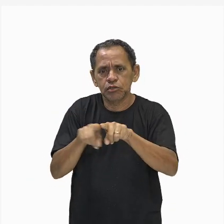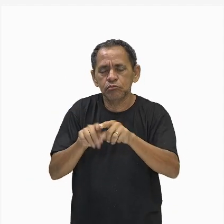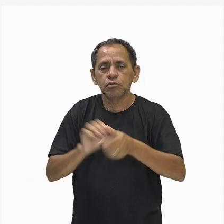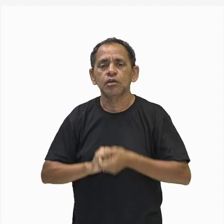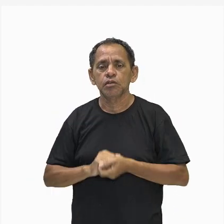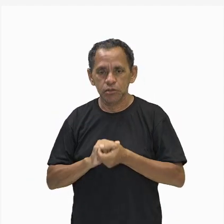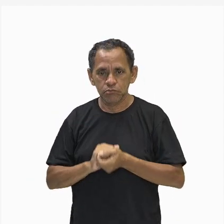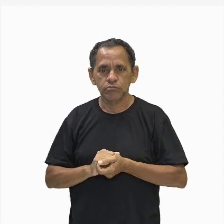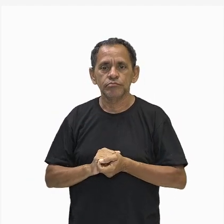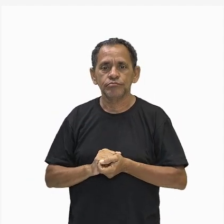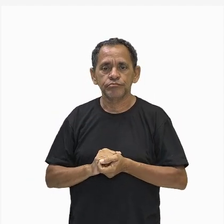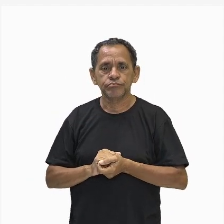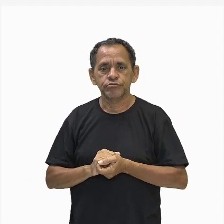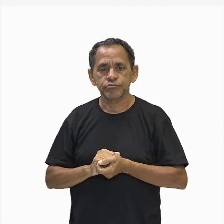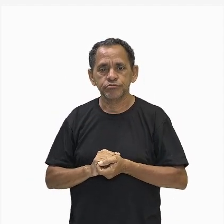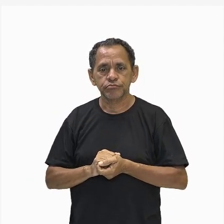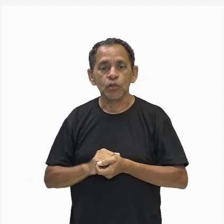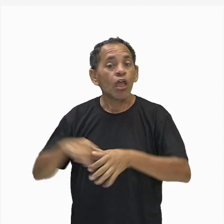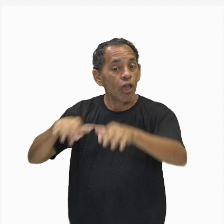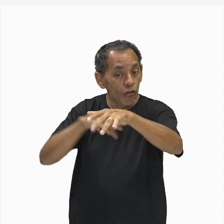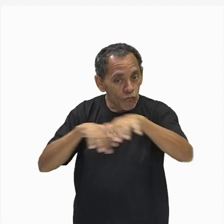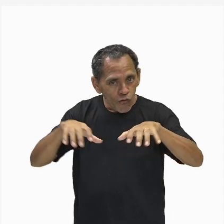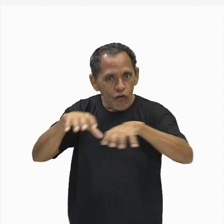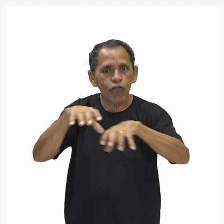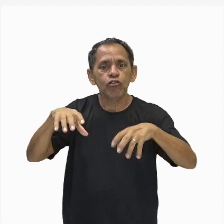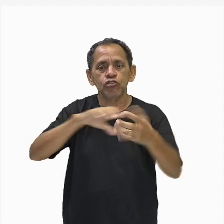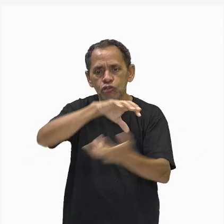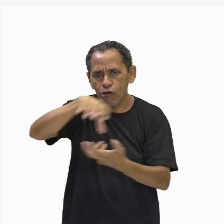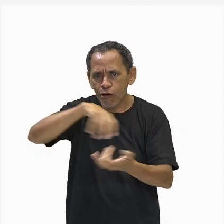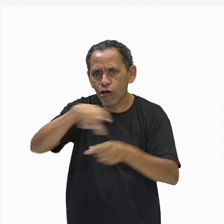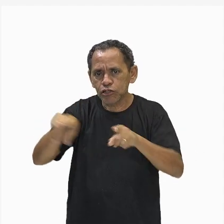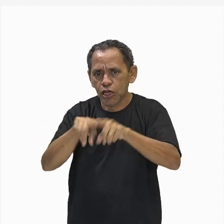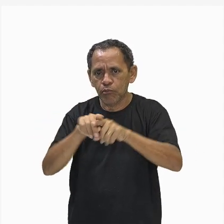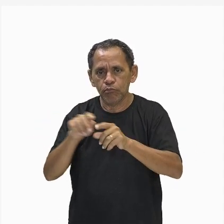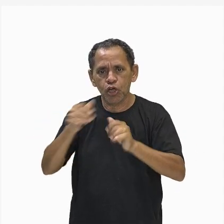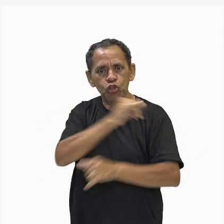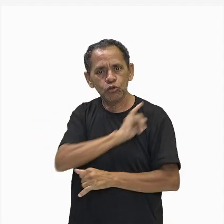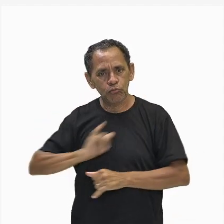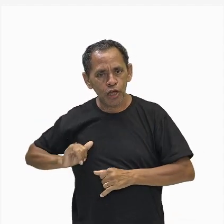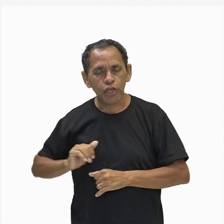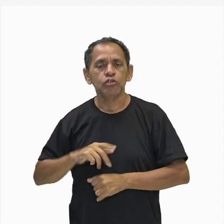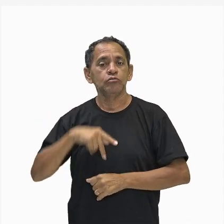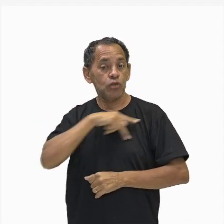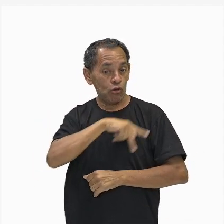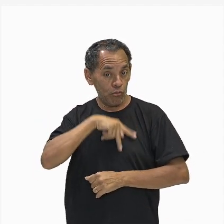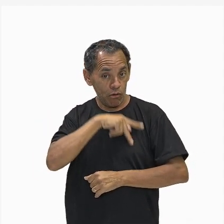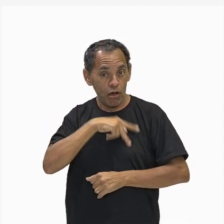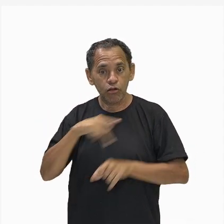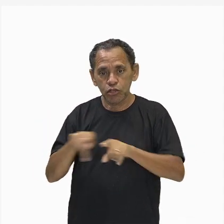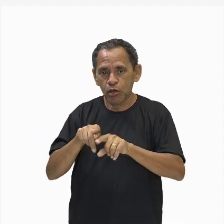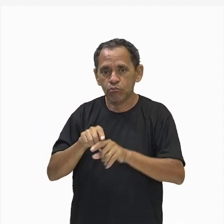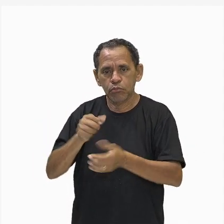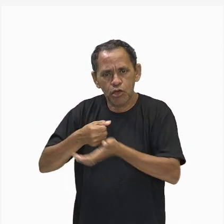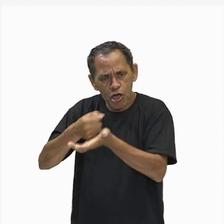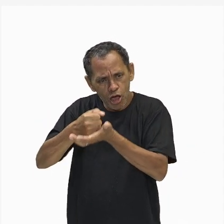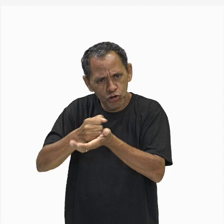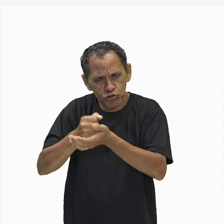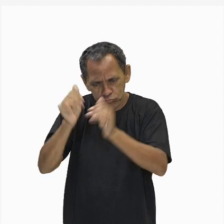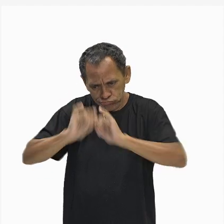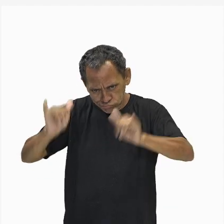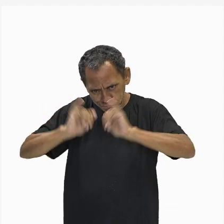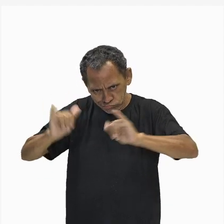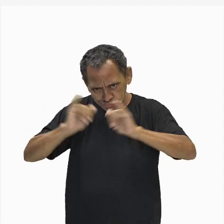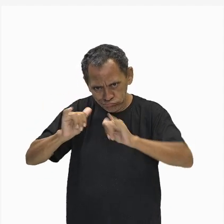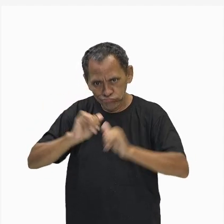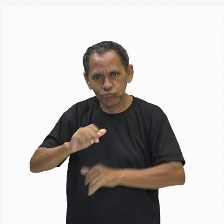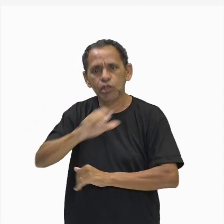provocou tumulto em regiões do império. O apóstolo Paulo também ajudou na difusão então do cristianismo, já que eles